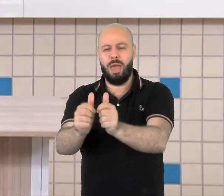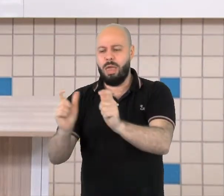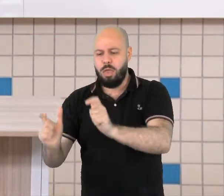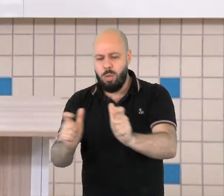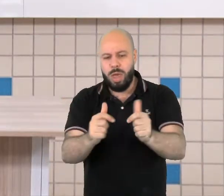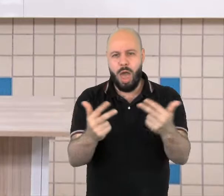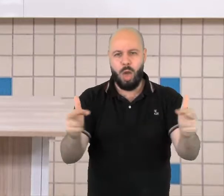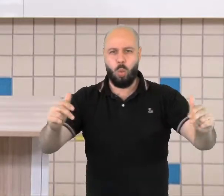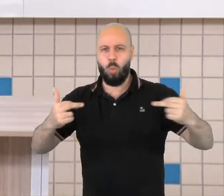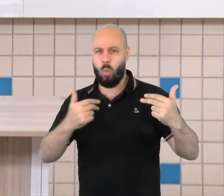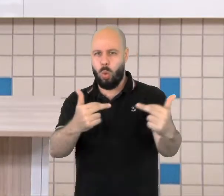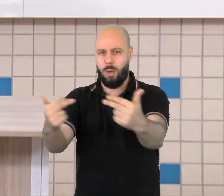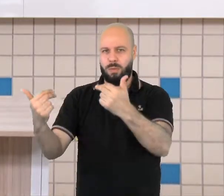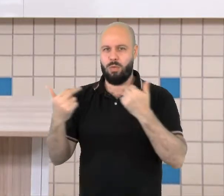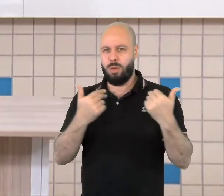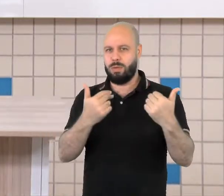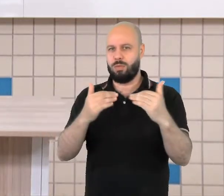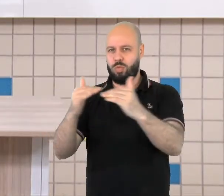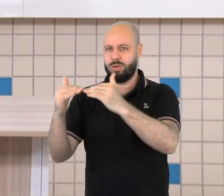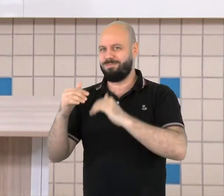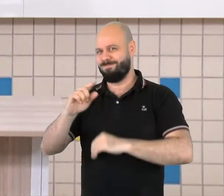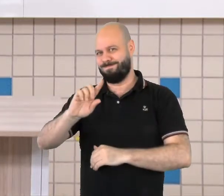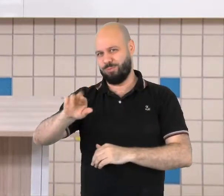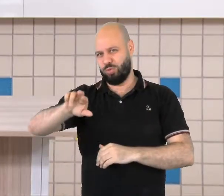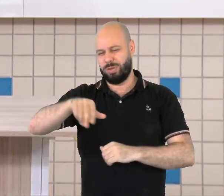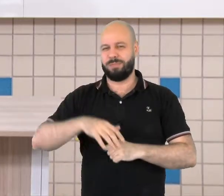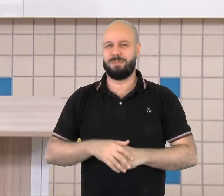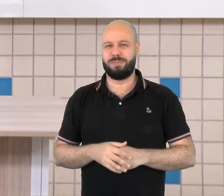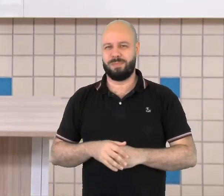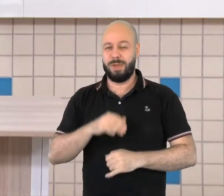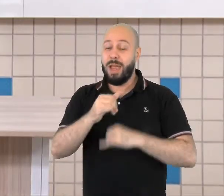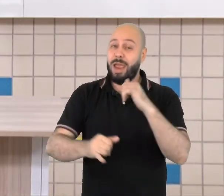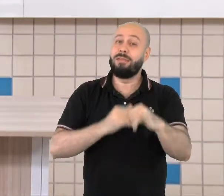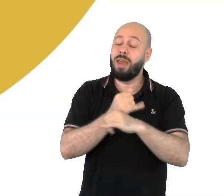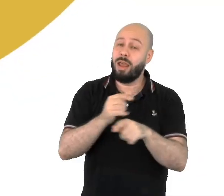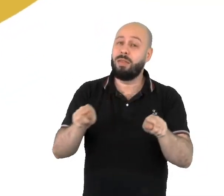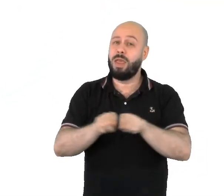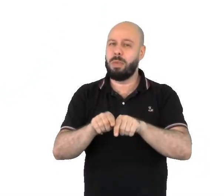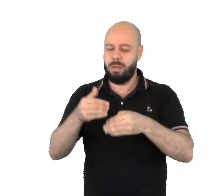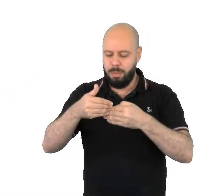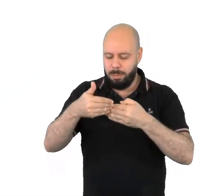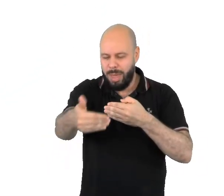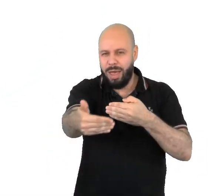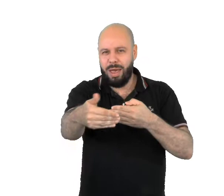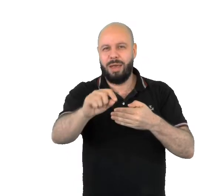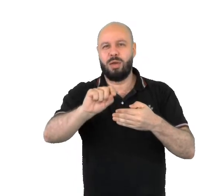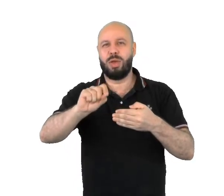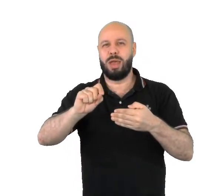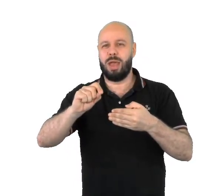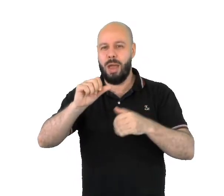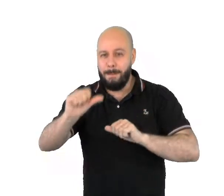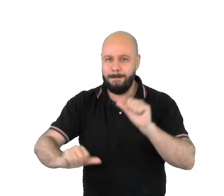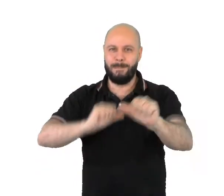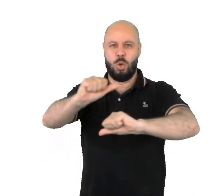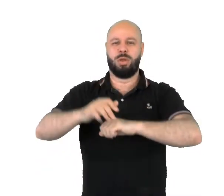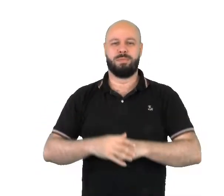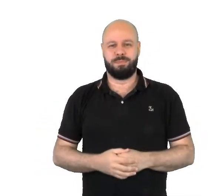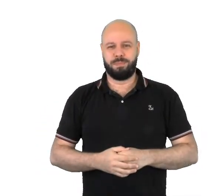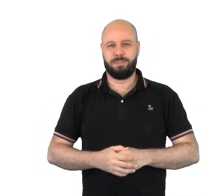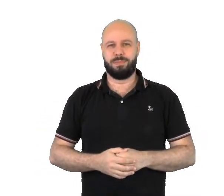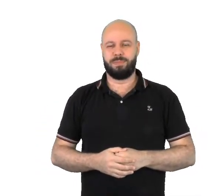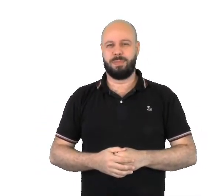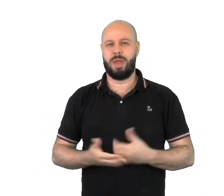as nossas relações com a internet. Então a internet é um divisor de águas, tá bom, pessoal? Vamos lá ver